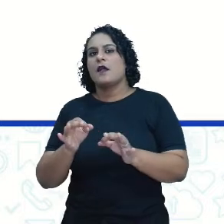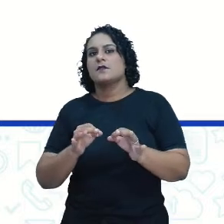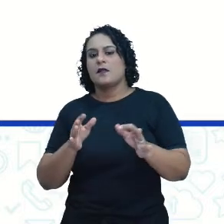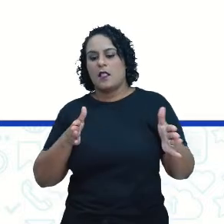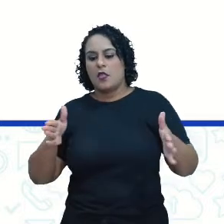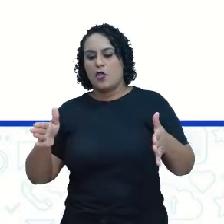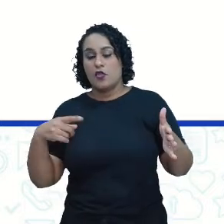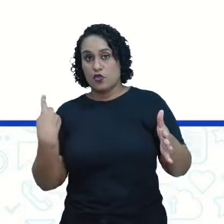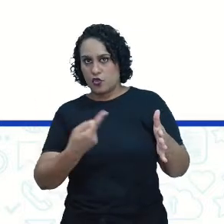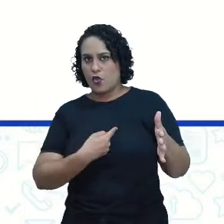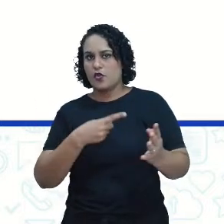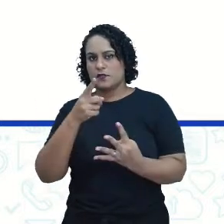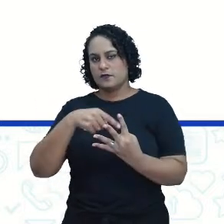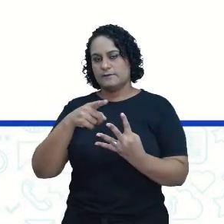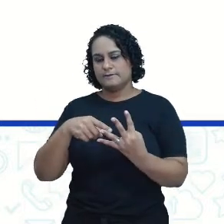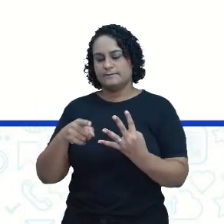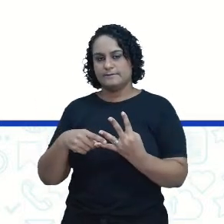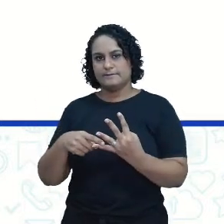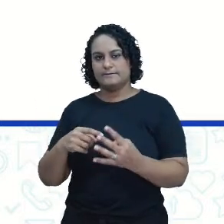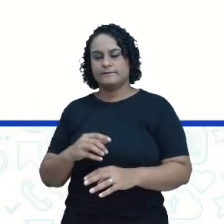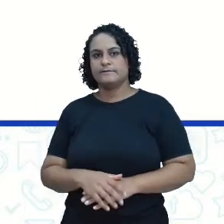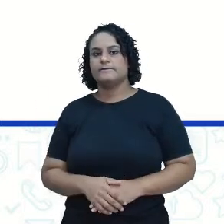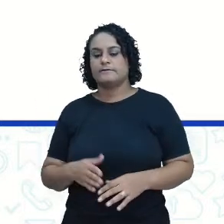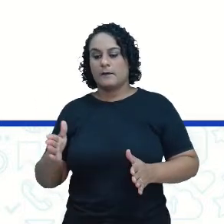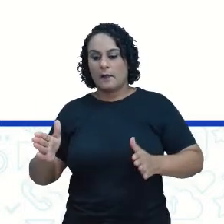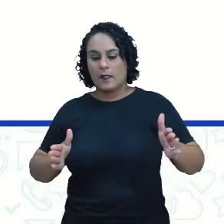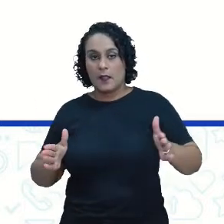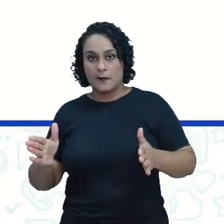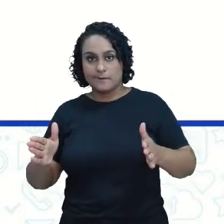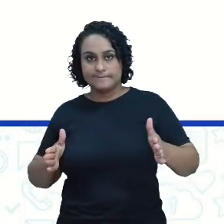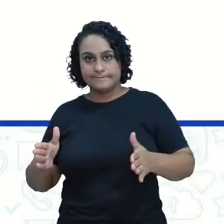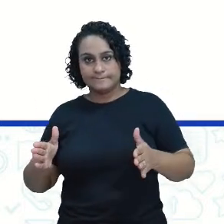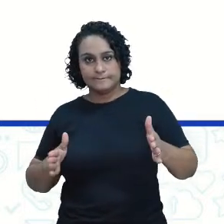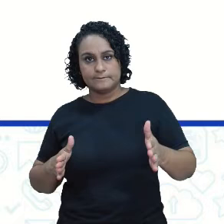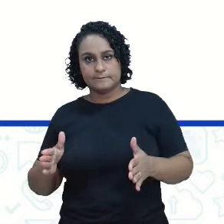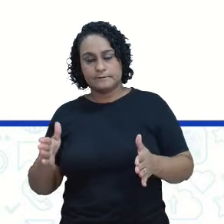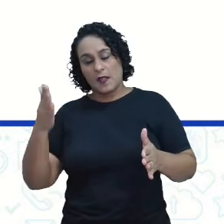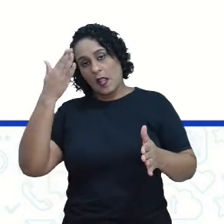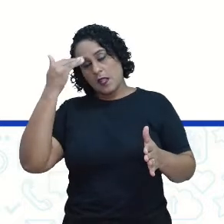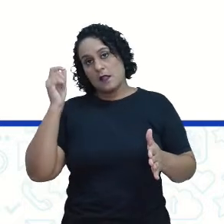tá? Então, nesse período aí, né, o que a gente